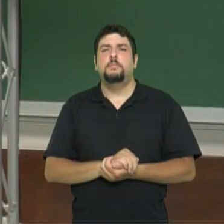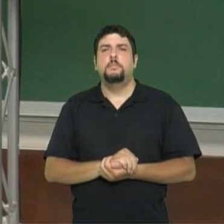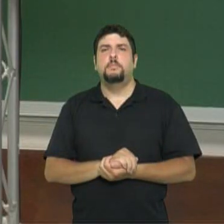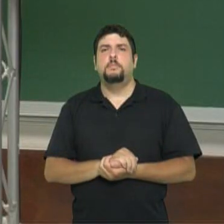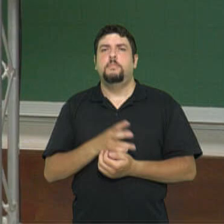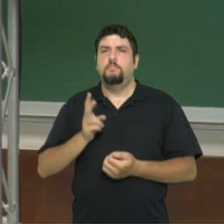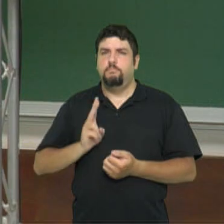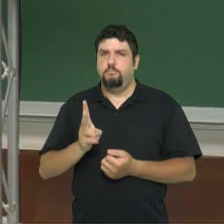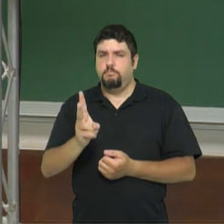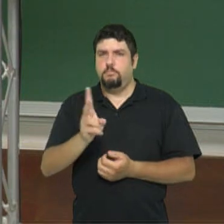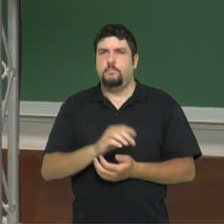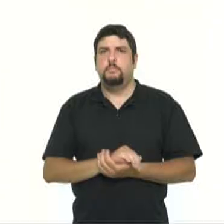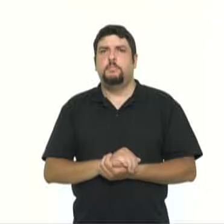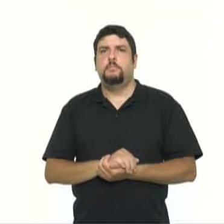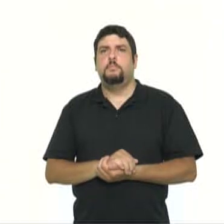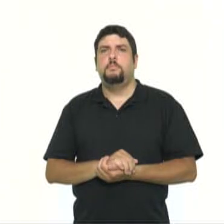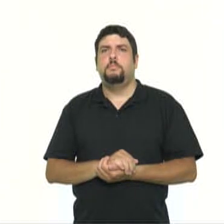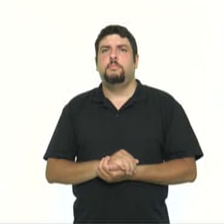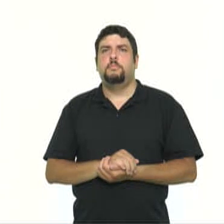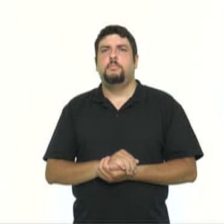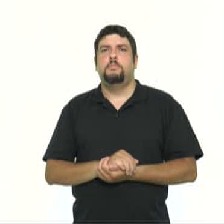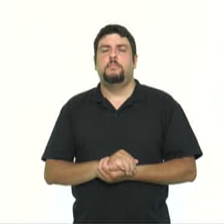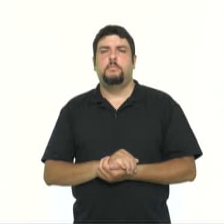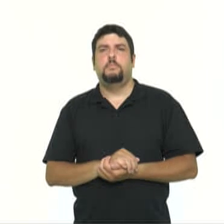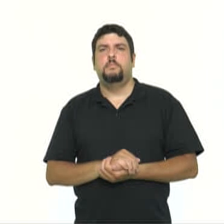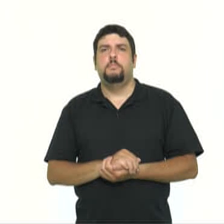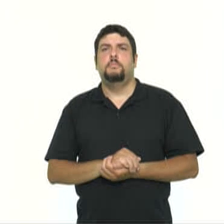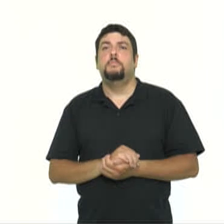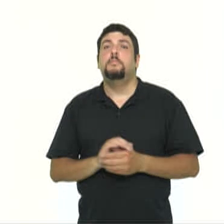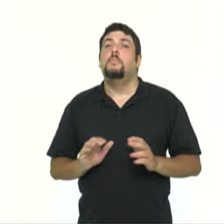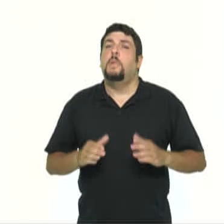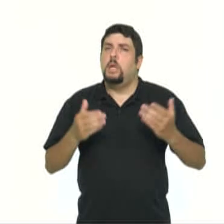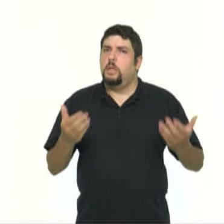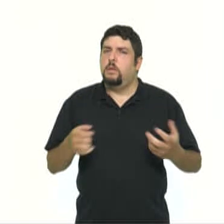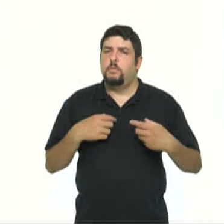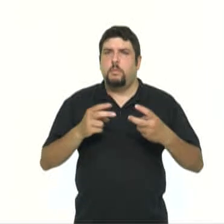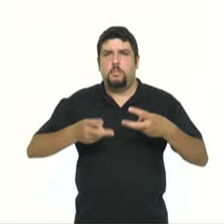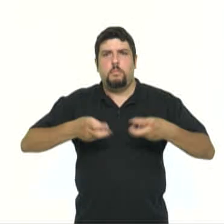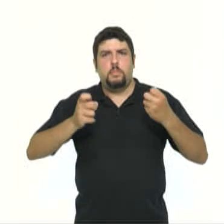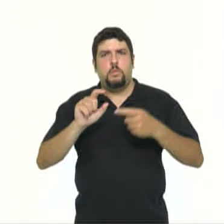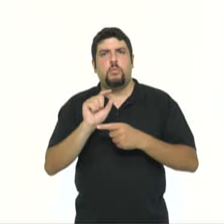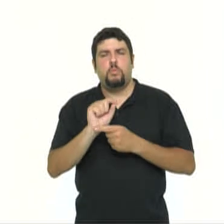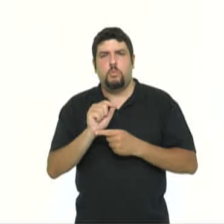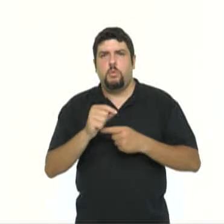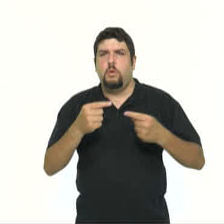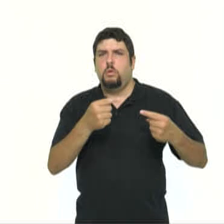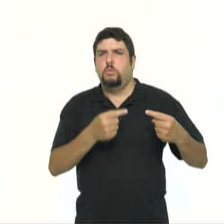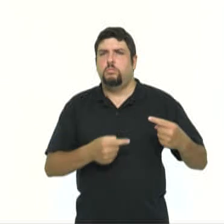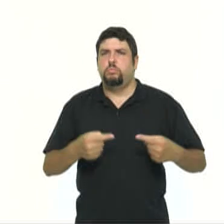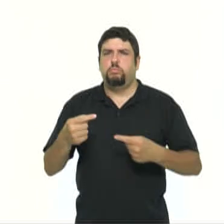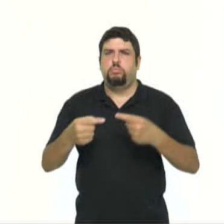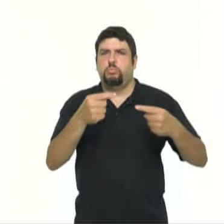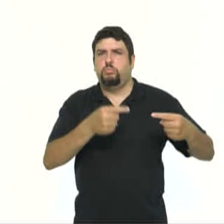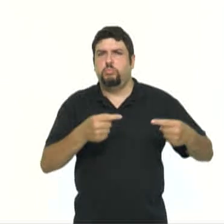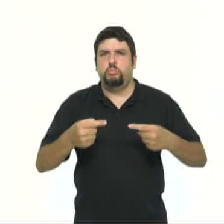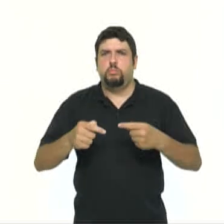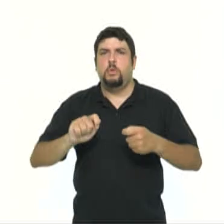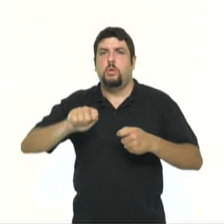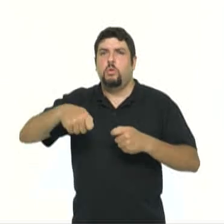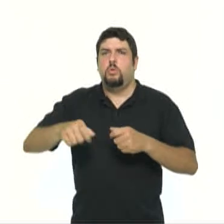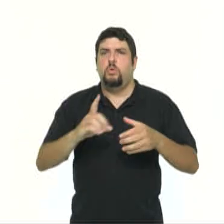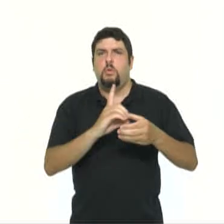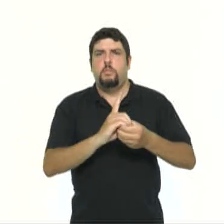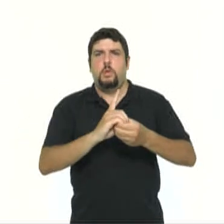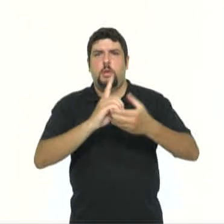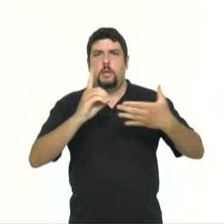Continuando o texto. Dessa forma, pode-se perceber que o debate acerca da